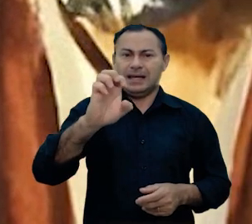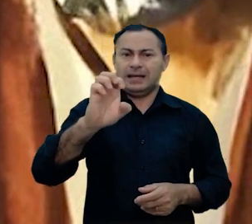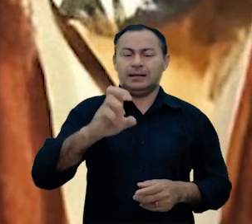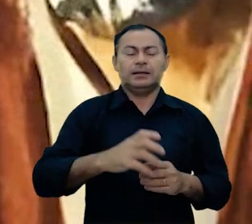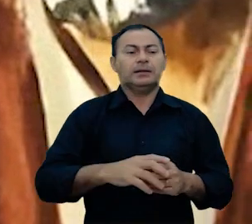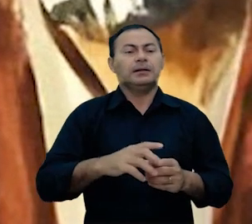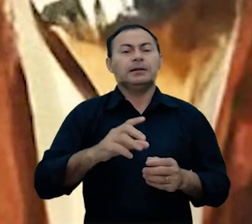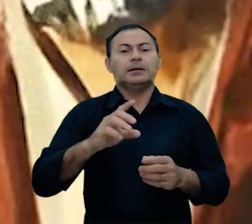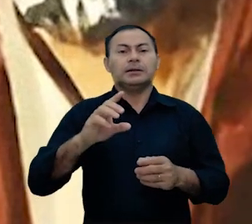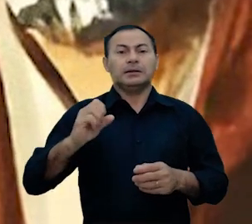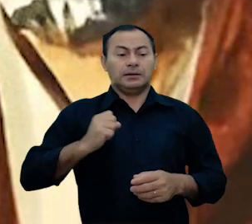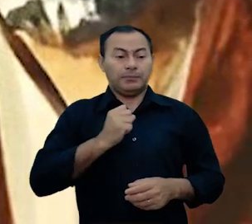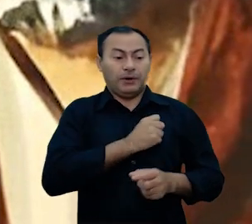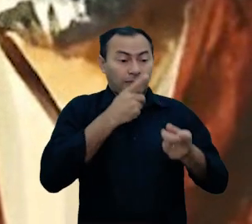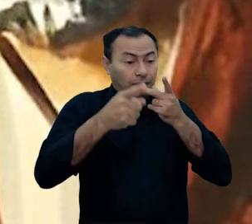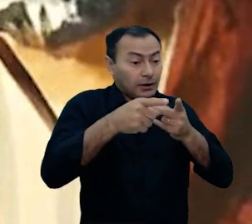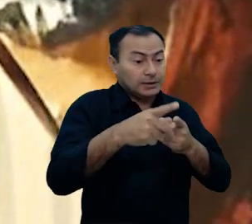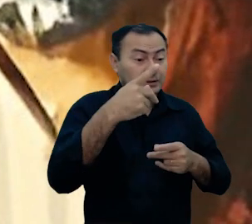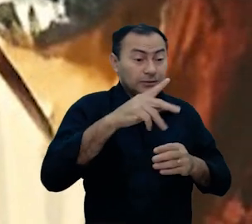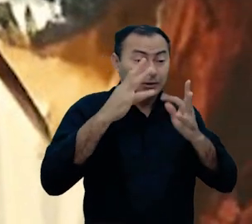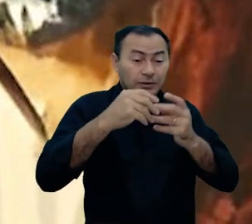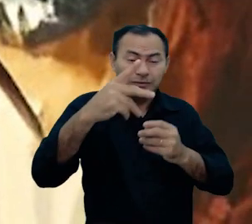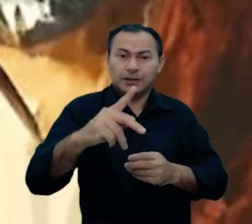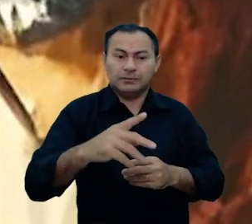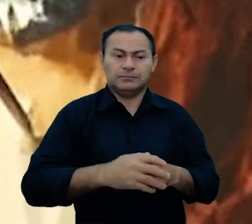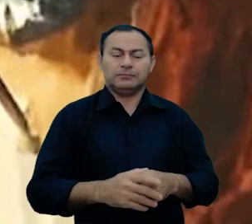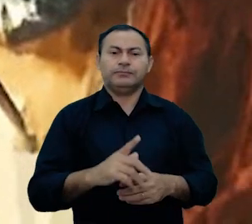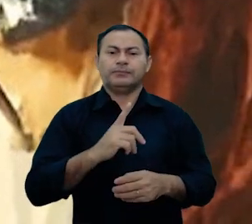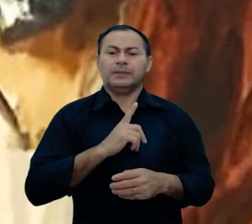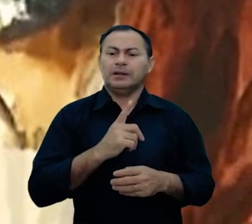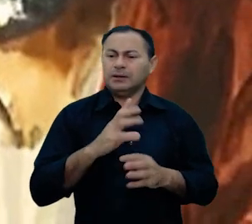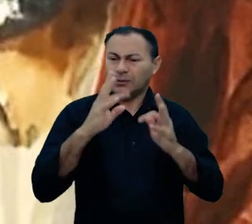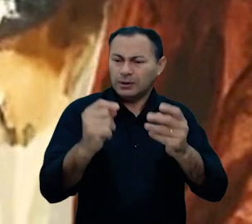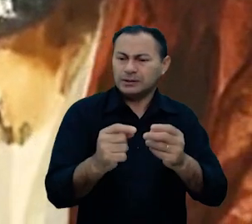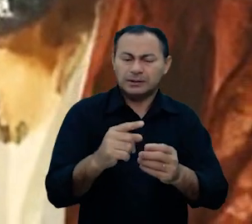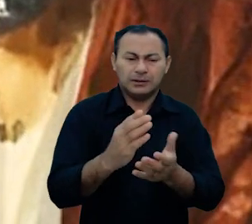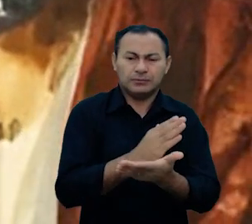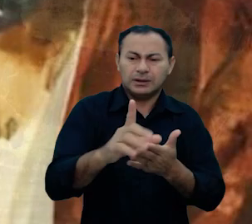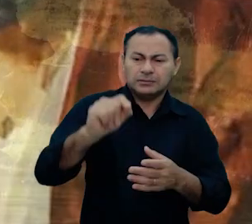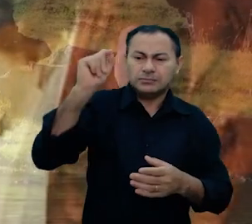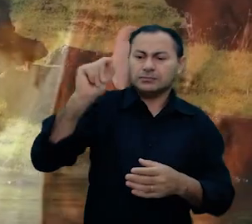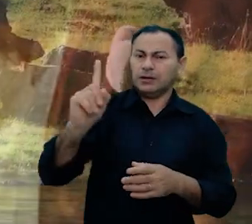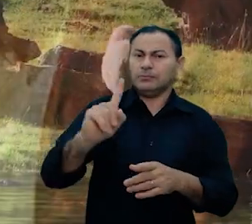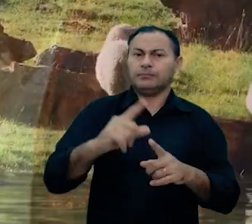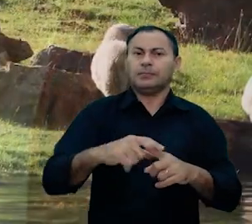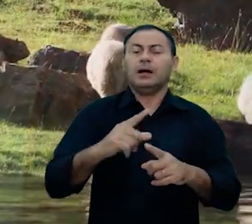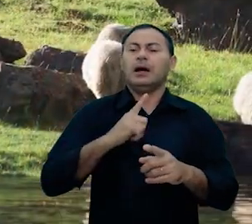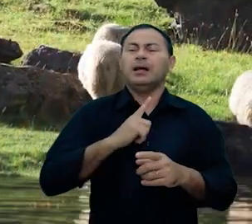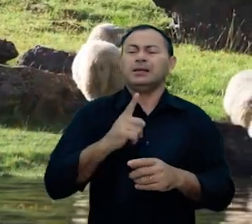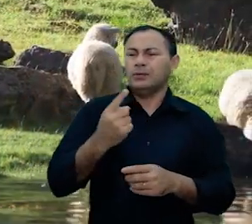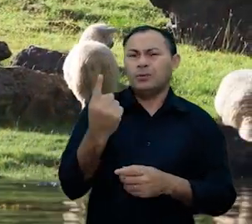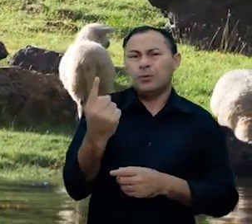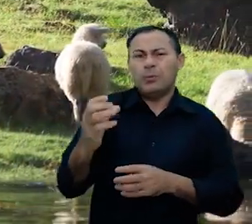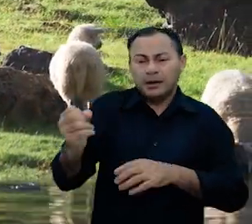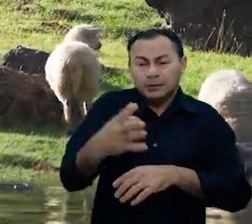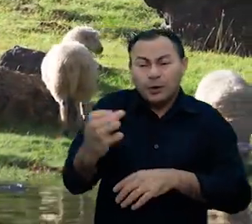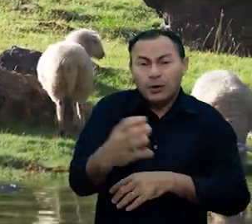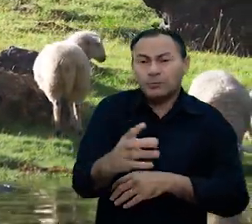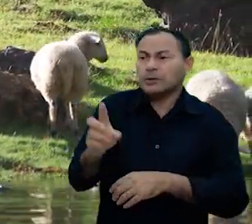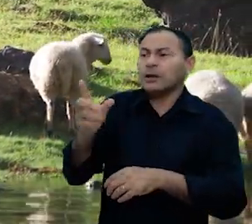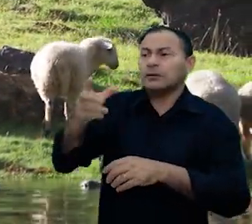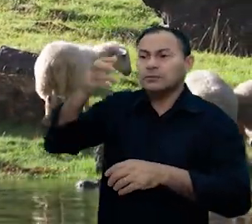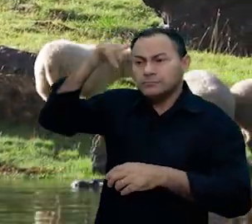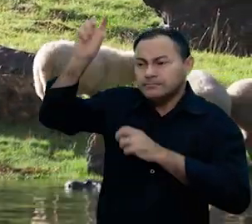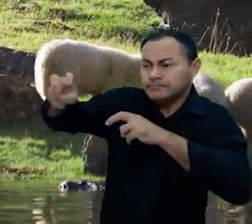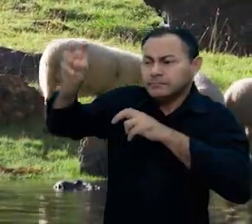deles. Esses são todos os seus filhos? Ah, tem o caçula, Jessé respondeu. Mas ele está lá, nos campos, cuidando